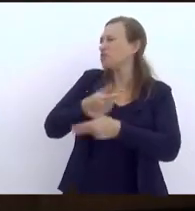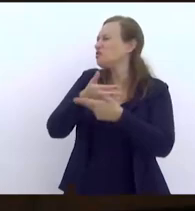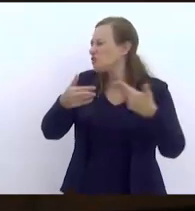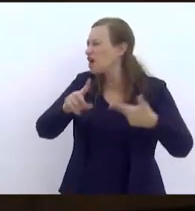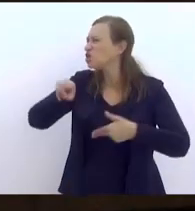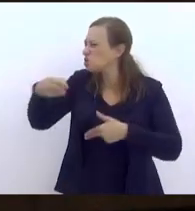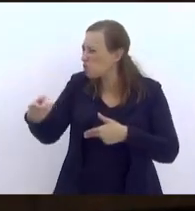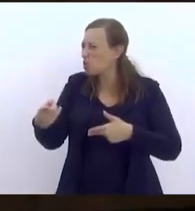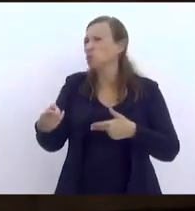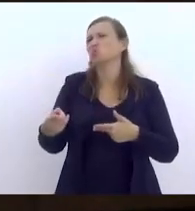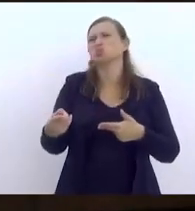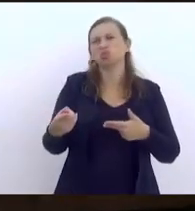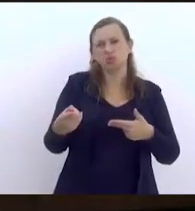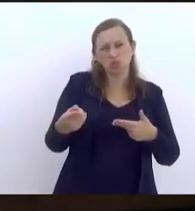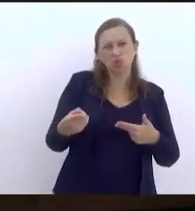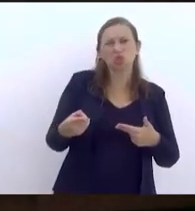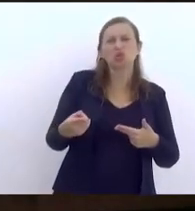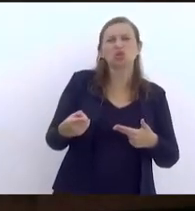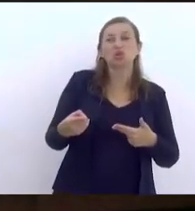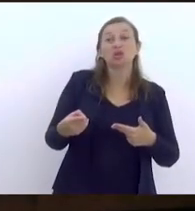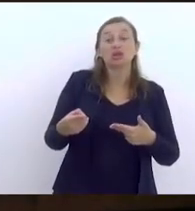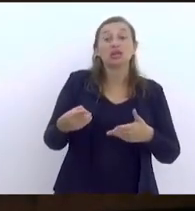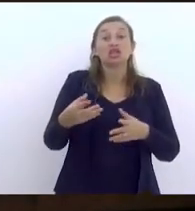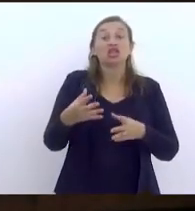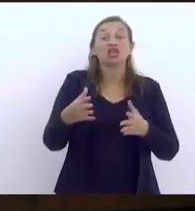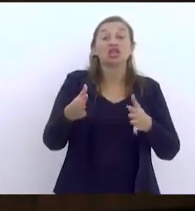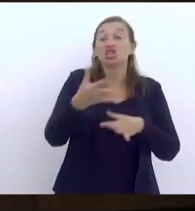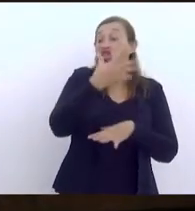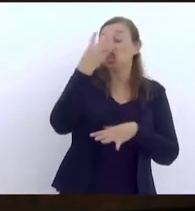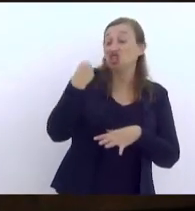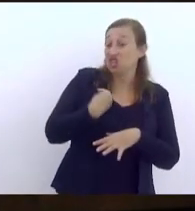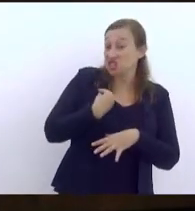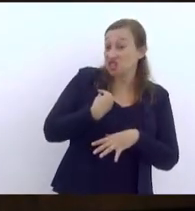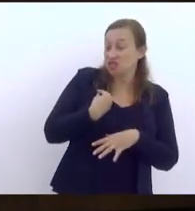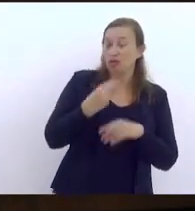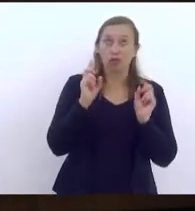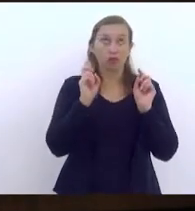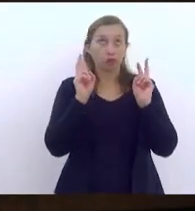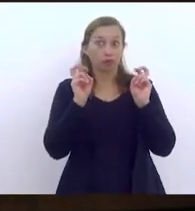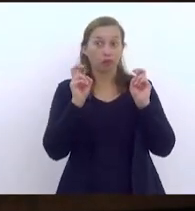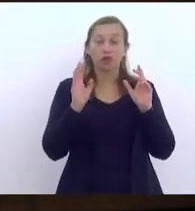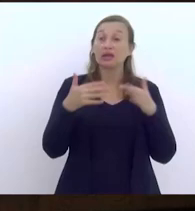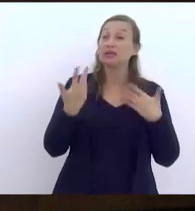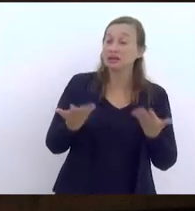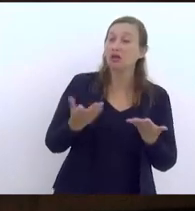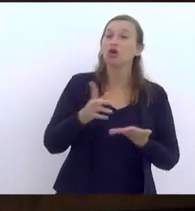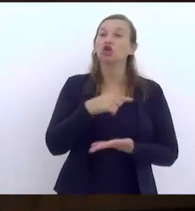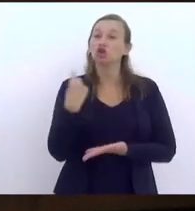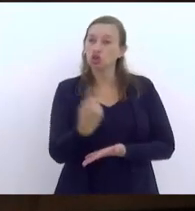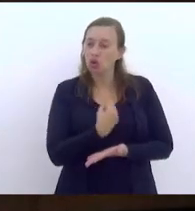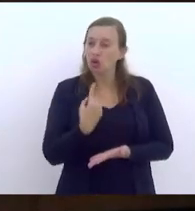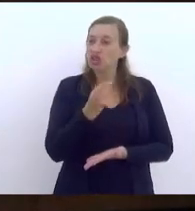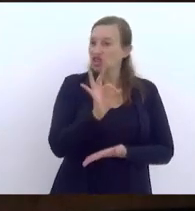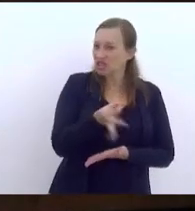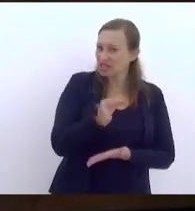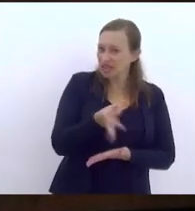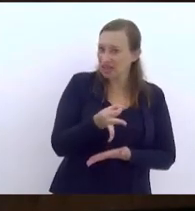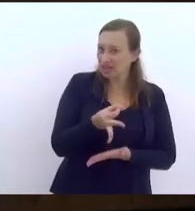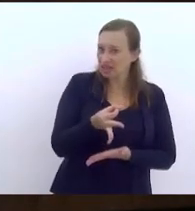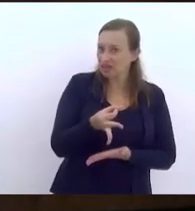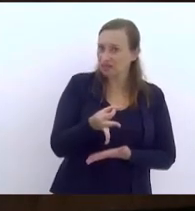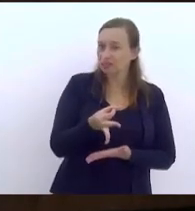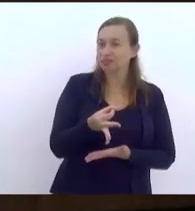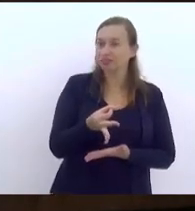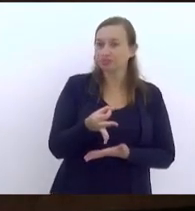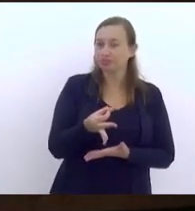várias situações que passaram batido, vamos dizer assim, entre aspas. Então, que nós sejamos de fato